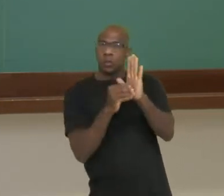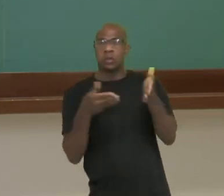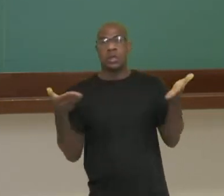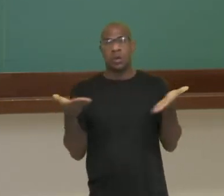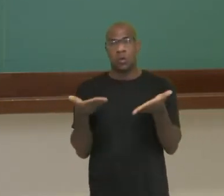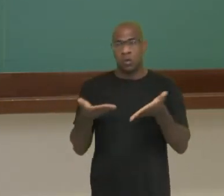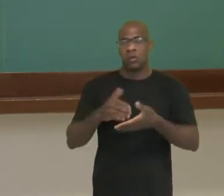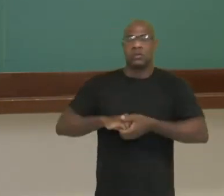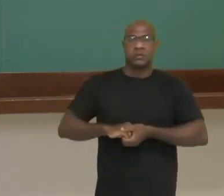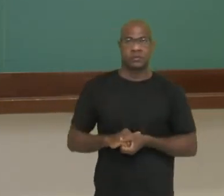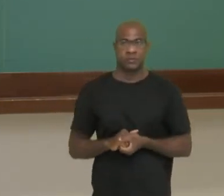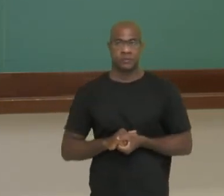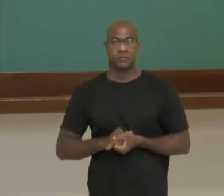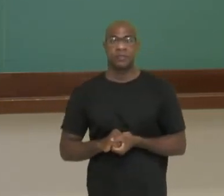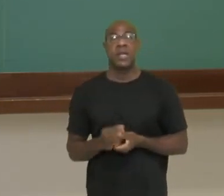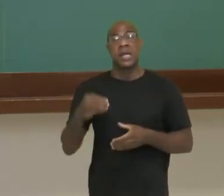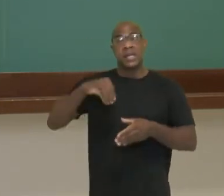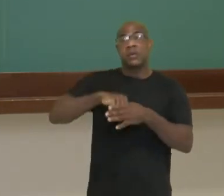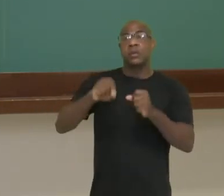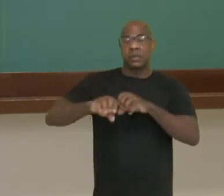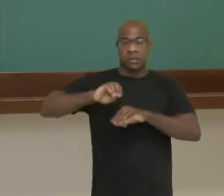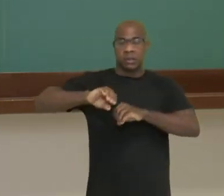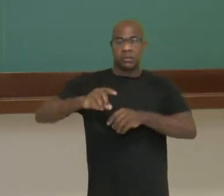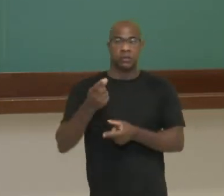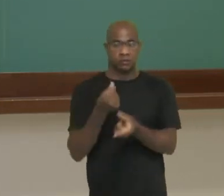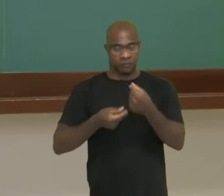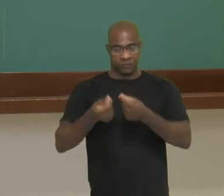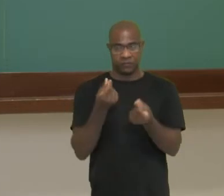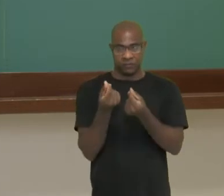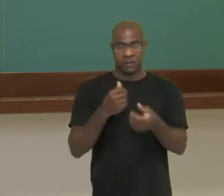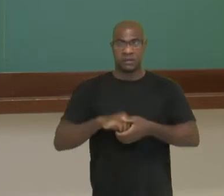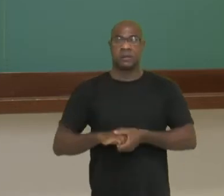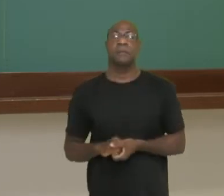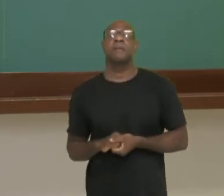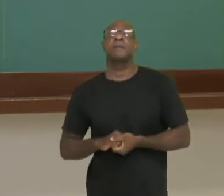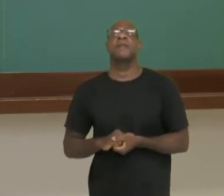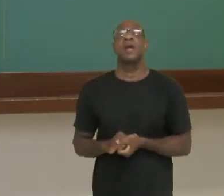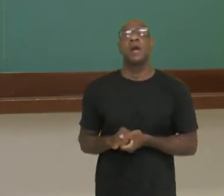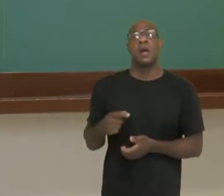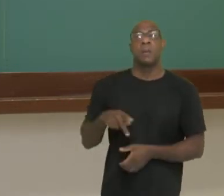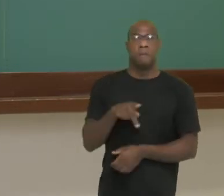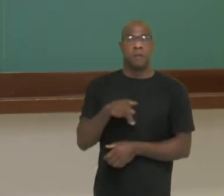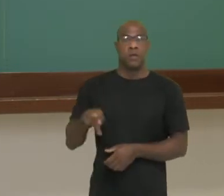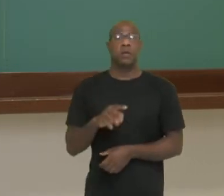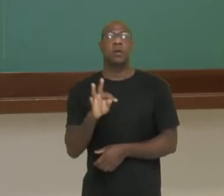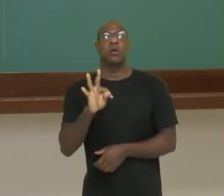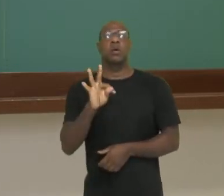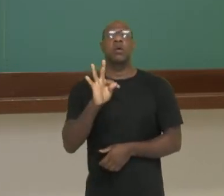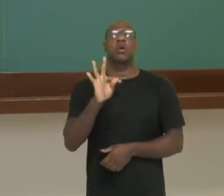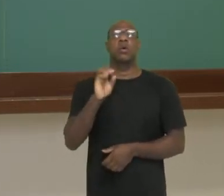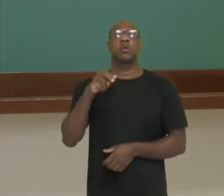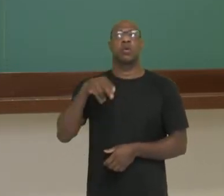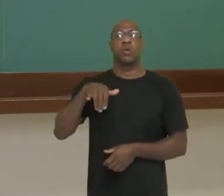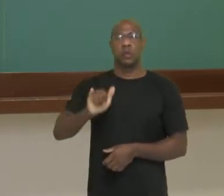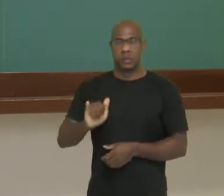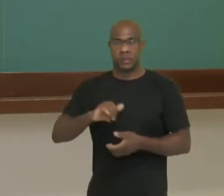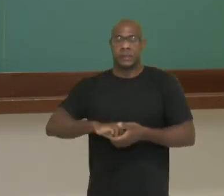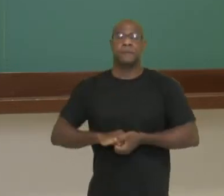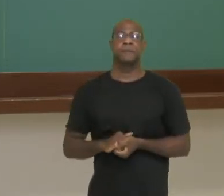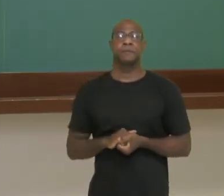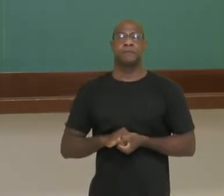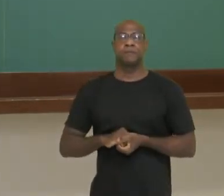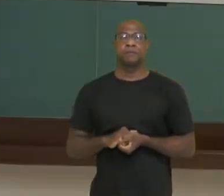trimestre dentro da educação financeira. Você já me conhece? Eu sou o professor Tony, trabalho aqui em Curitiba, no Colégio Estadual do